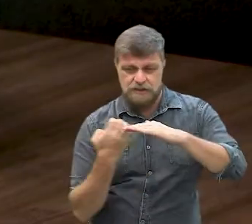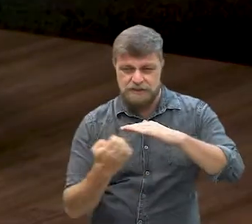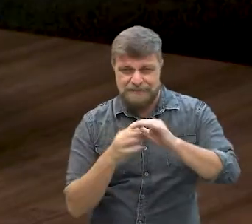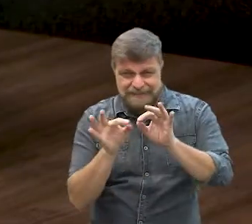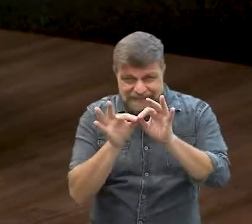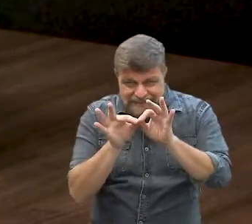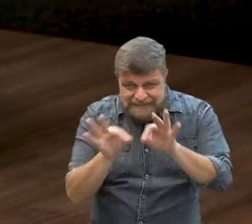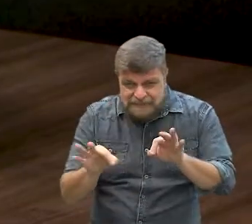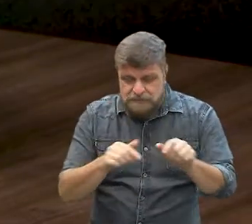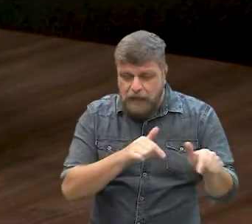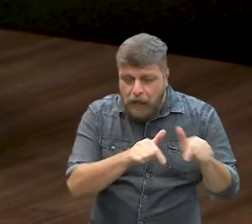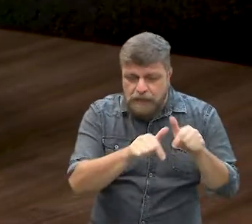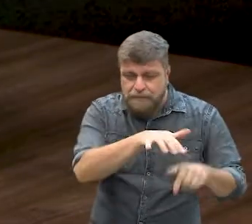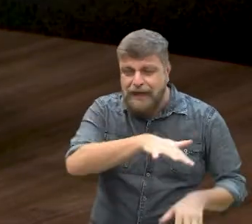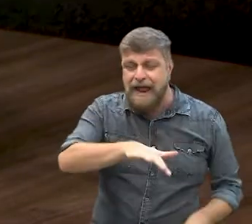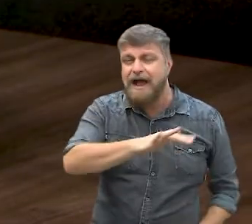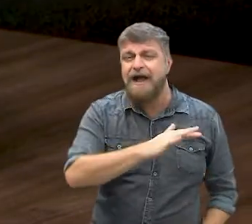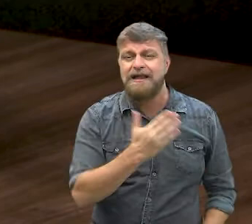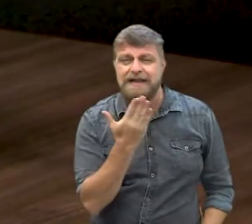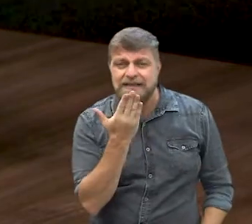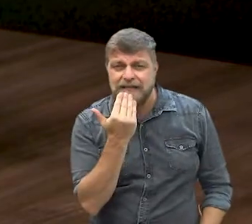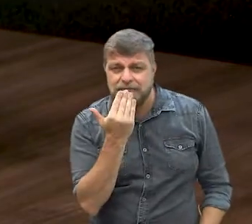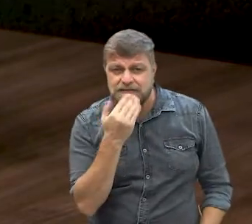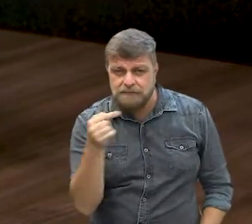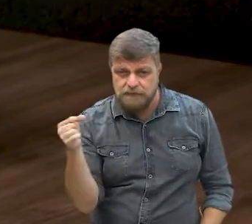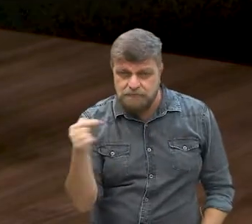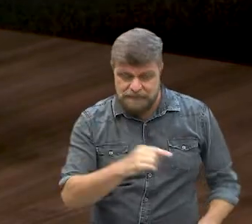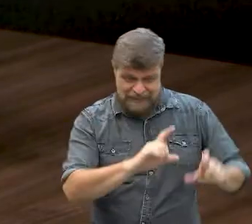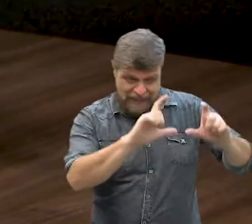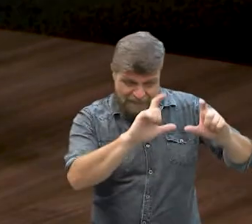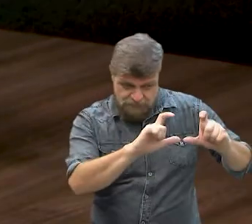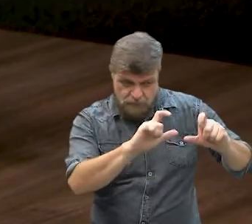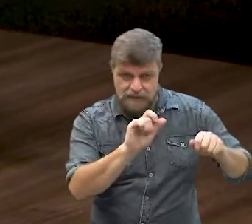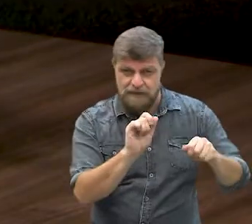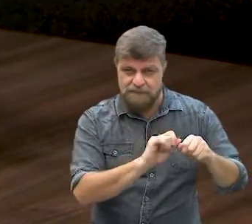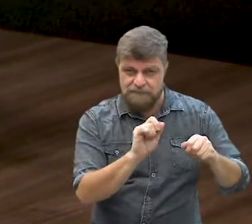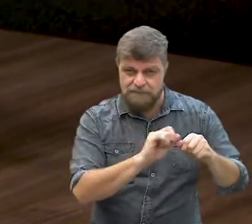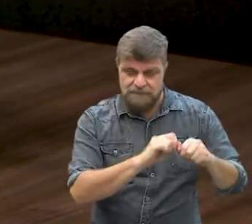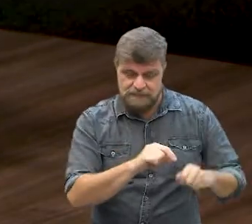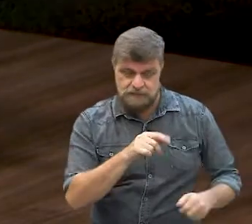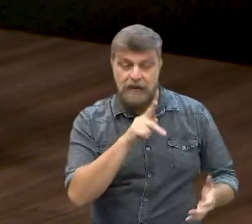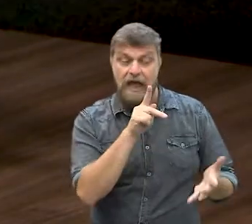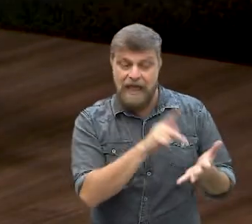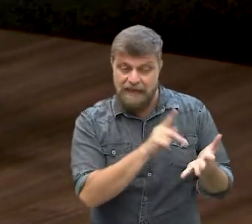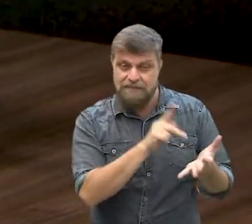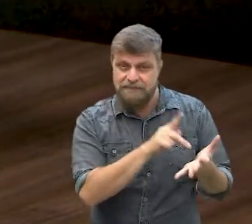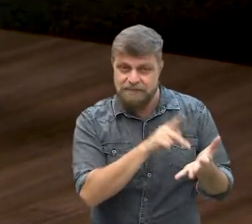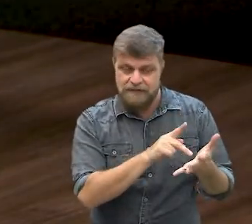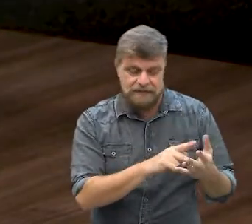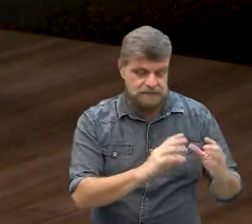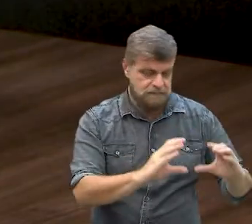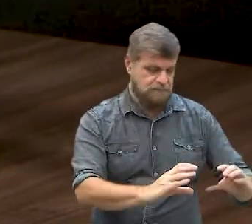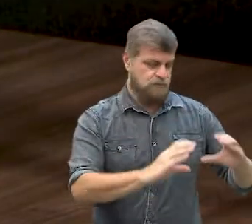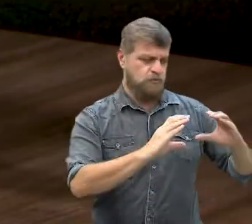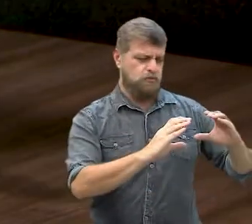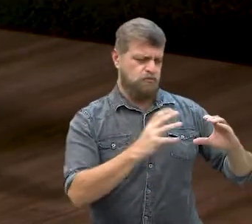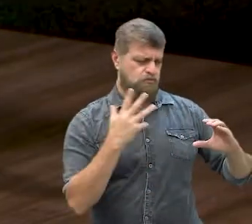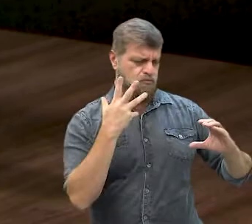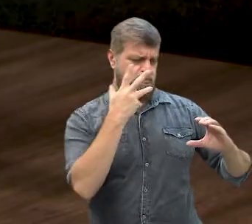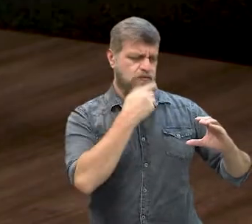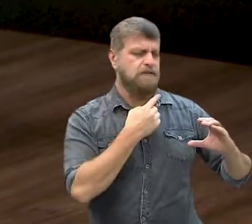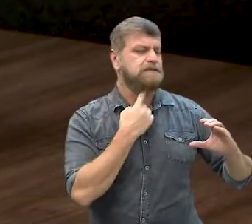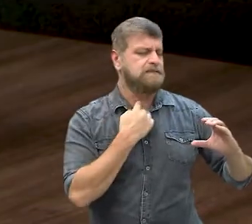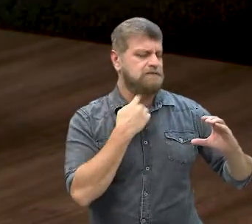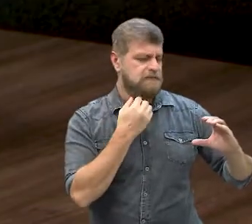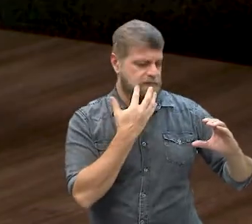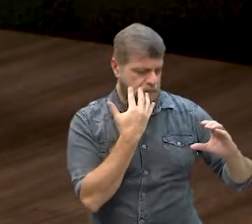dos pequenos que trabalham com alimentação, ela aproxima do que realmente é o lanche, do que realmente